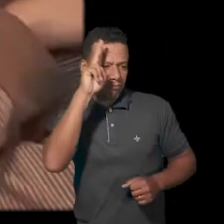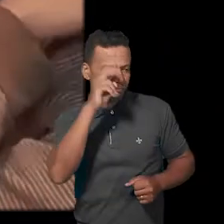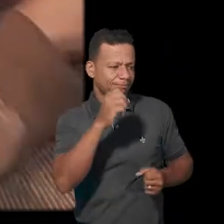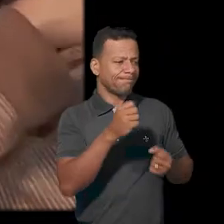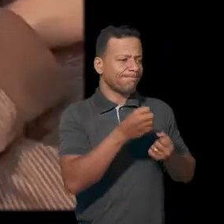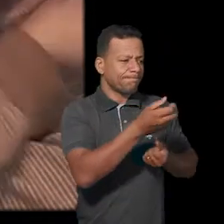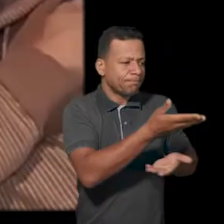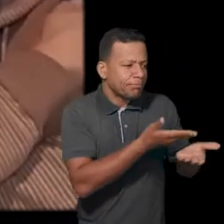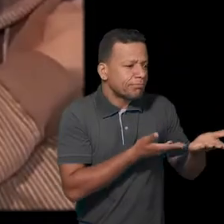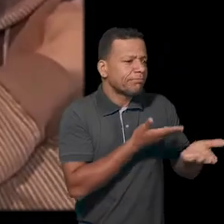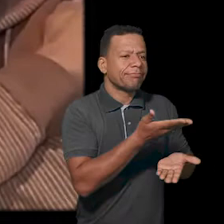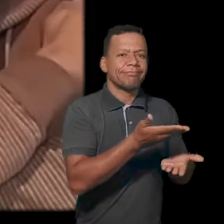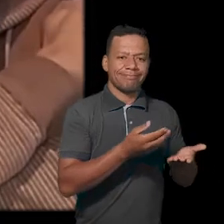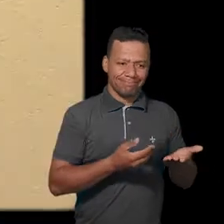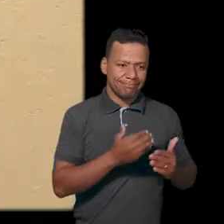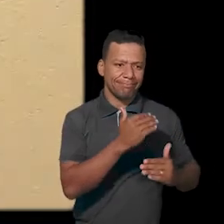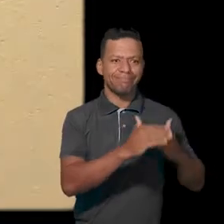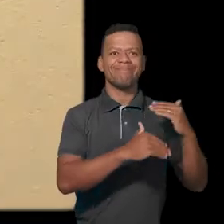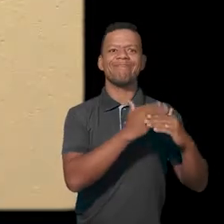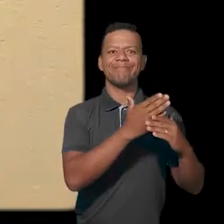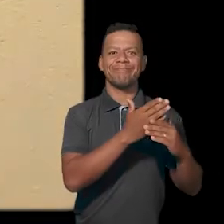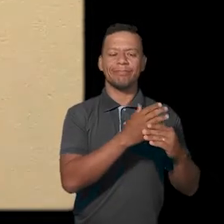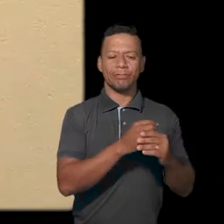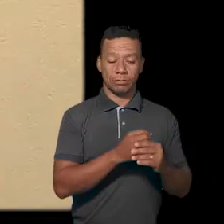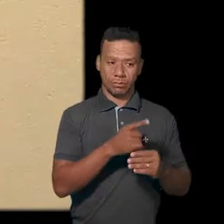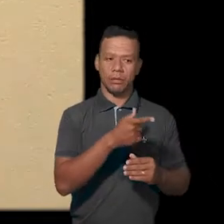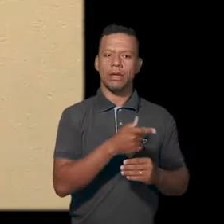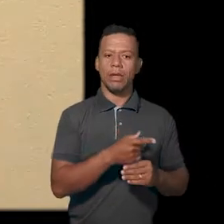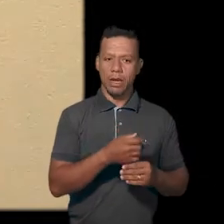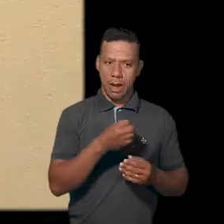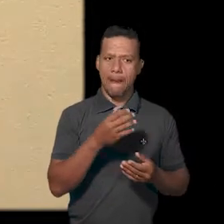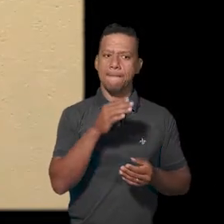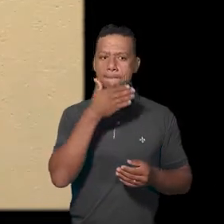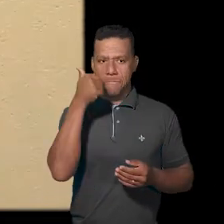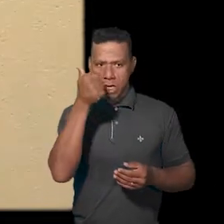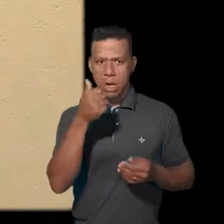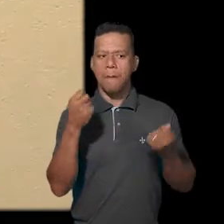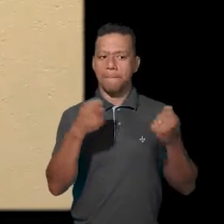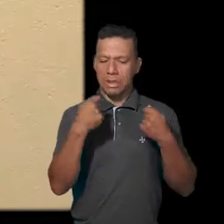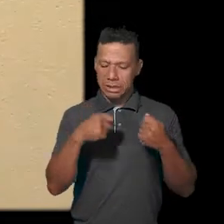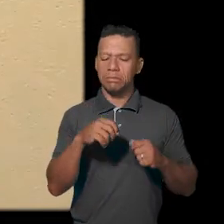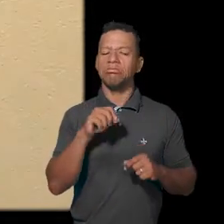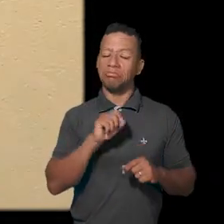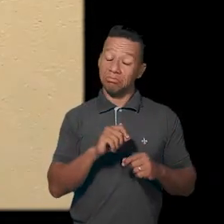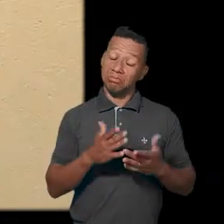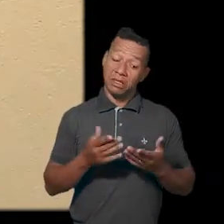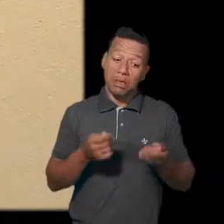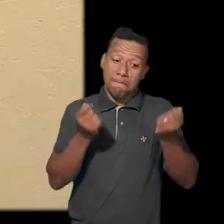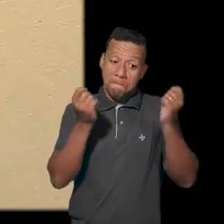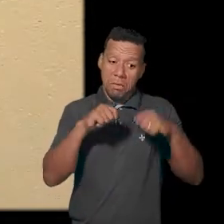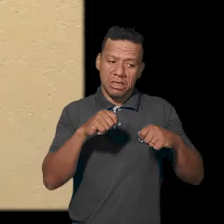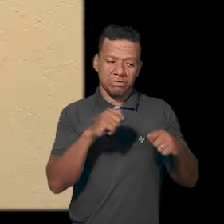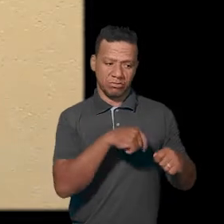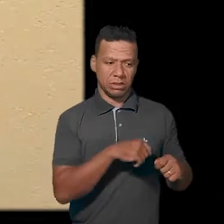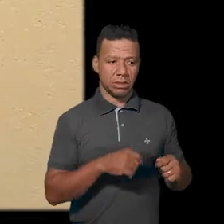treinar, evoluir um pouco mais, né? Pode melhorar alguma coisa a mais? Pode melhorar, como, por exemplo,